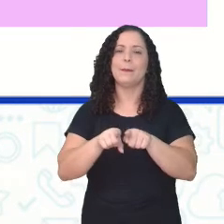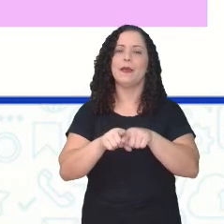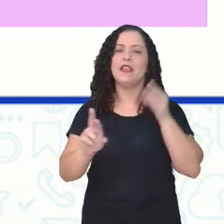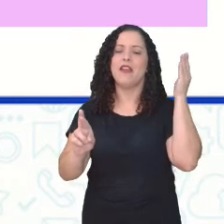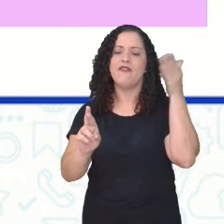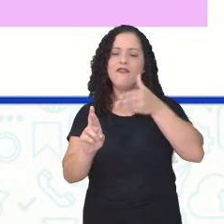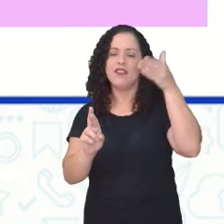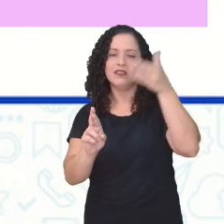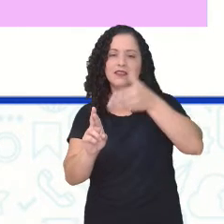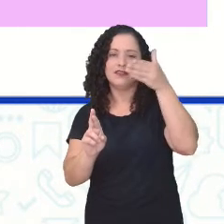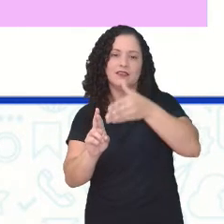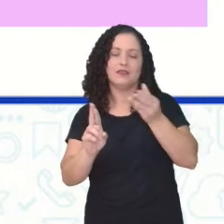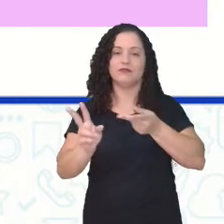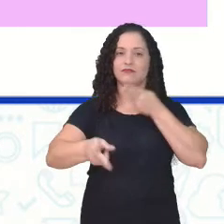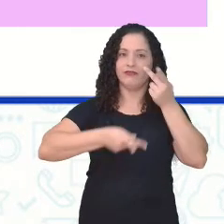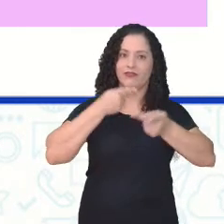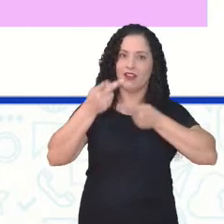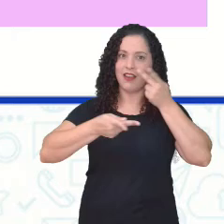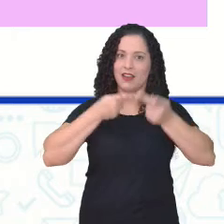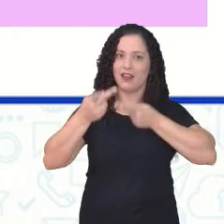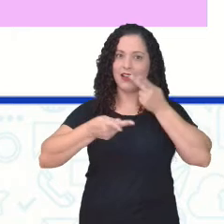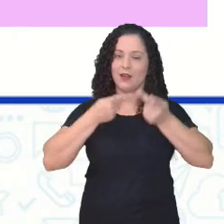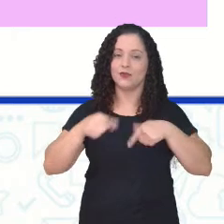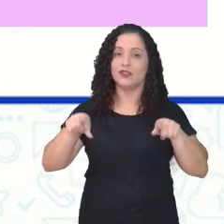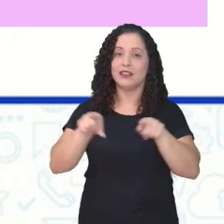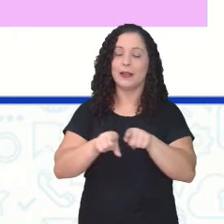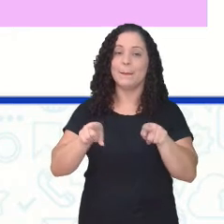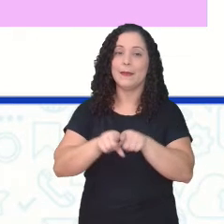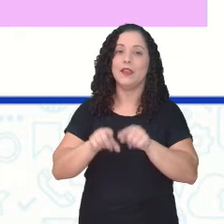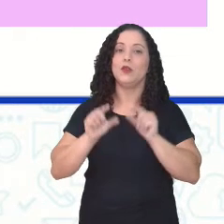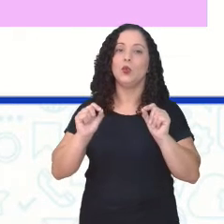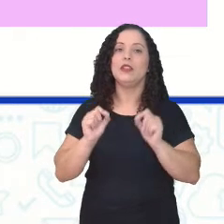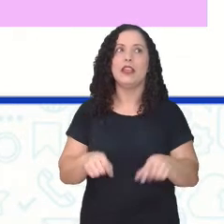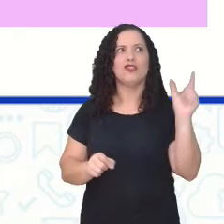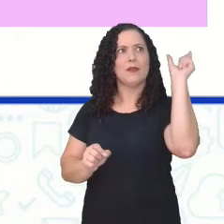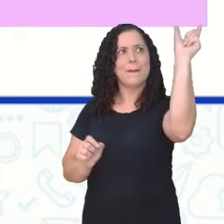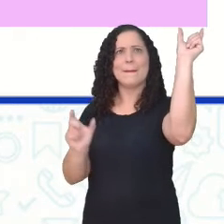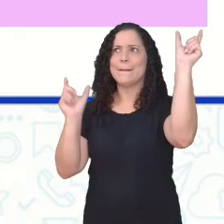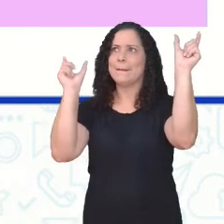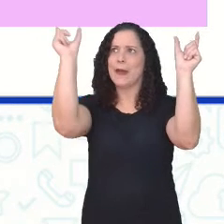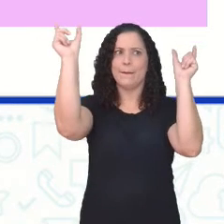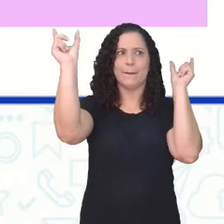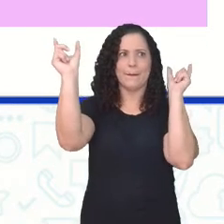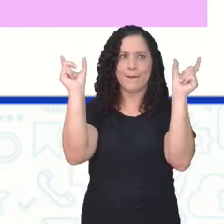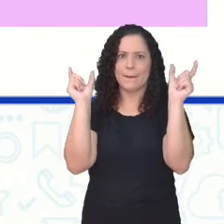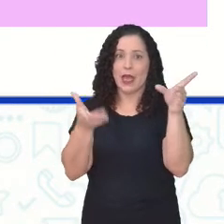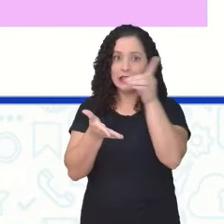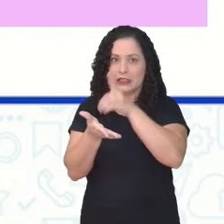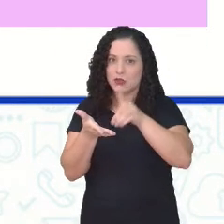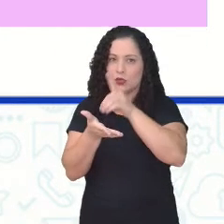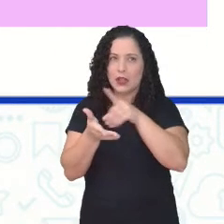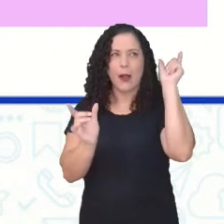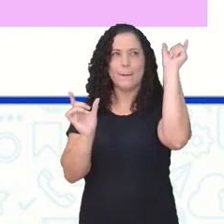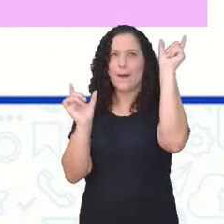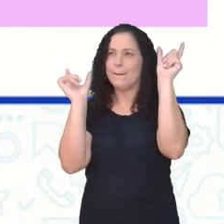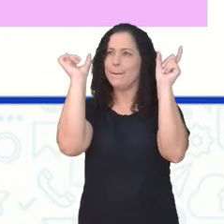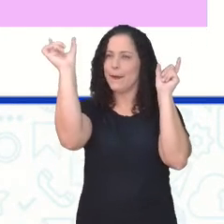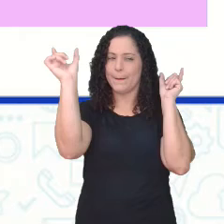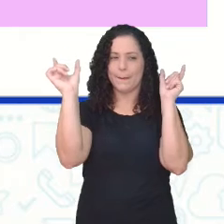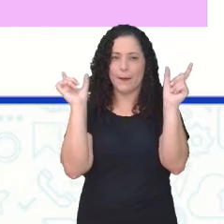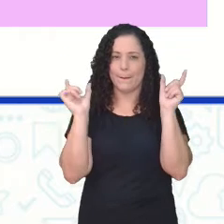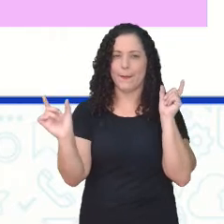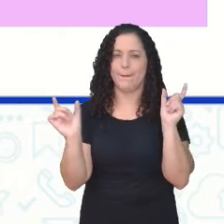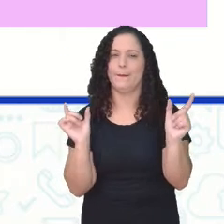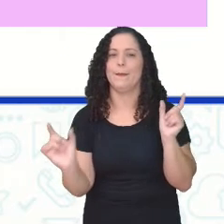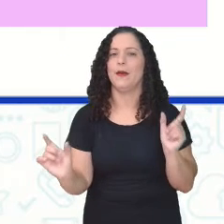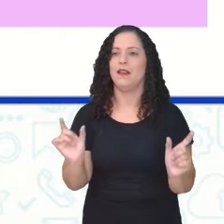qual estamos falando, a metalinguística, que são os verbetes que aparecem no dicionário, e a fática. Quando